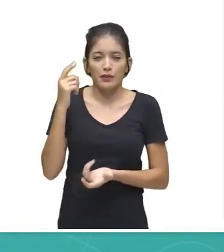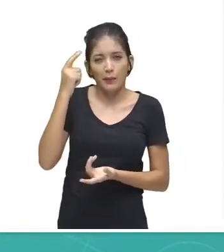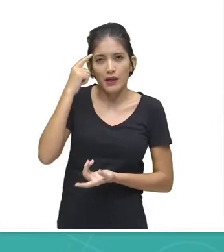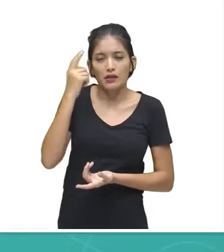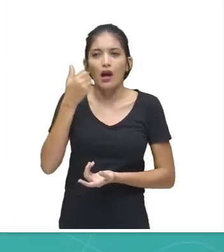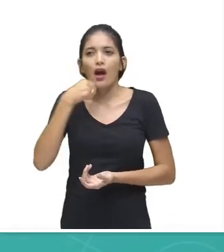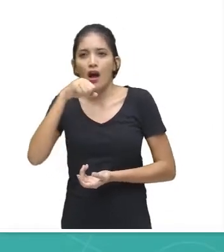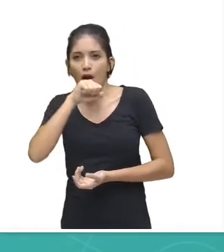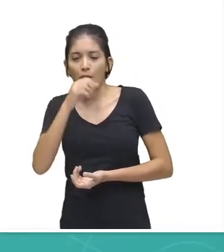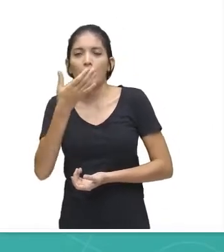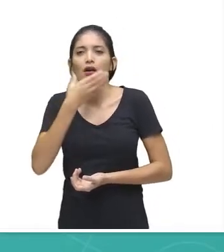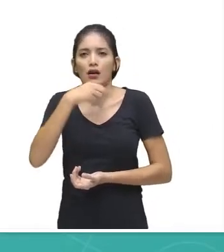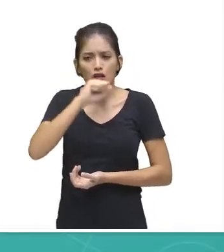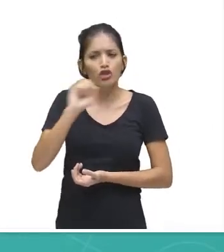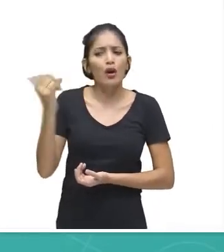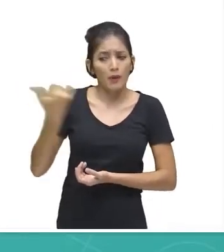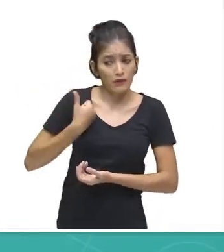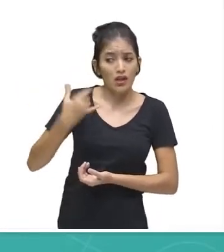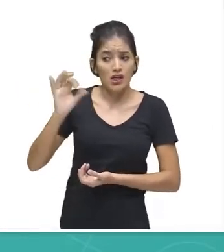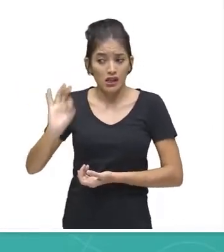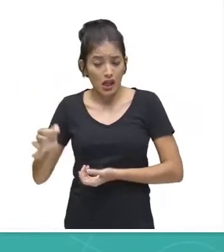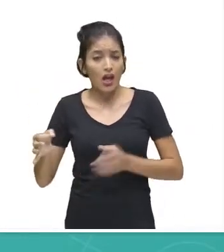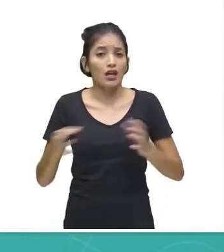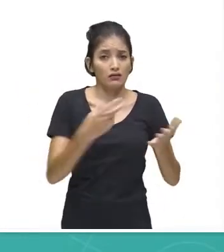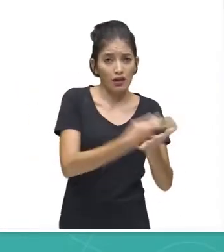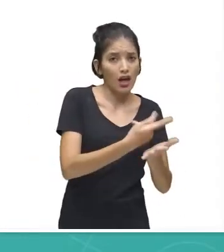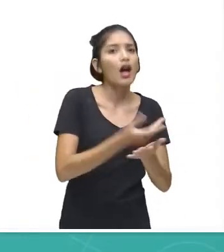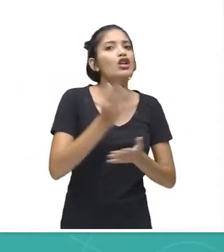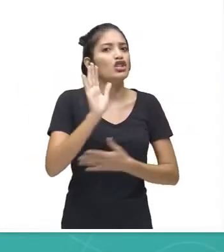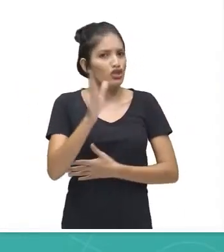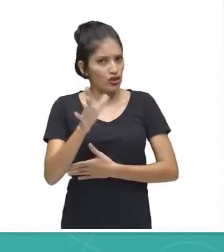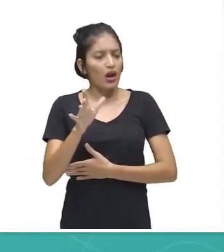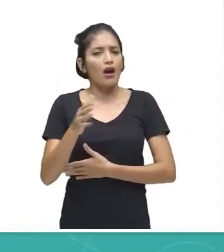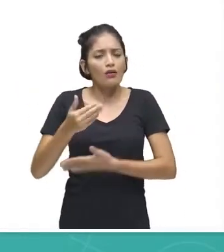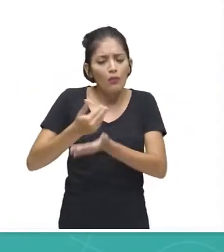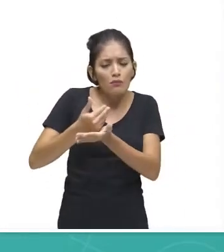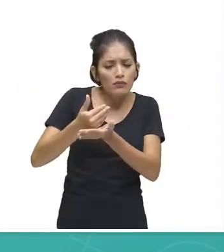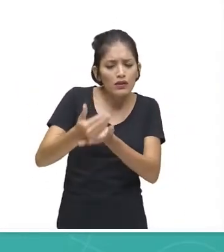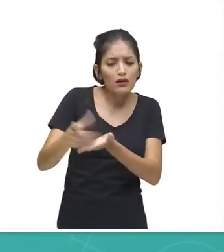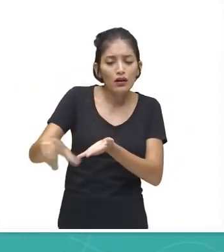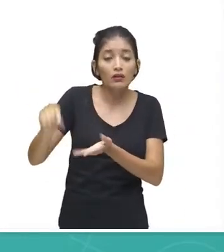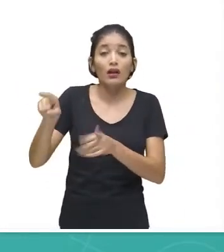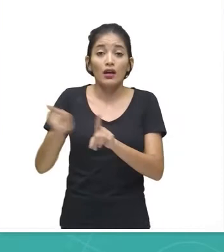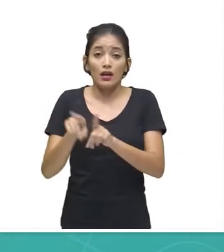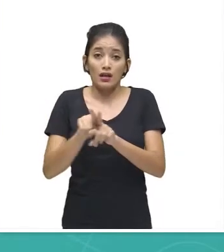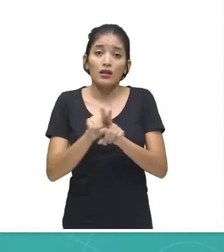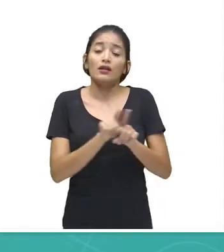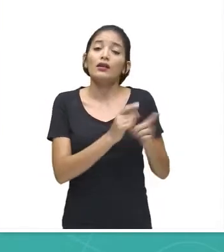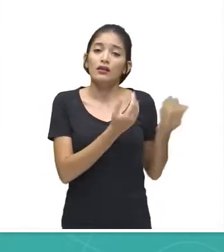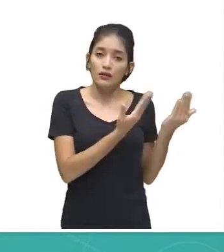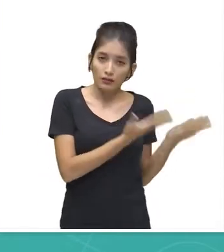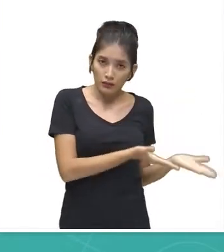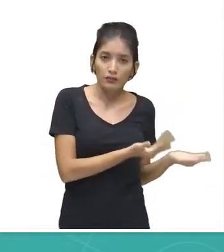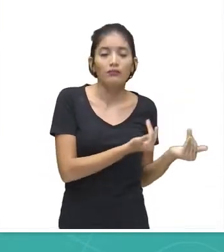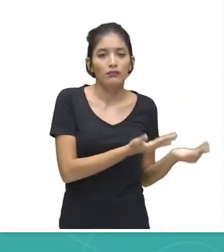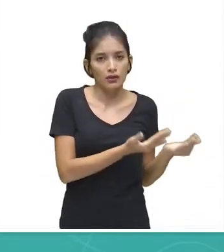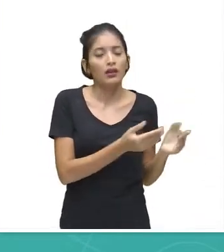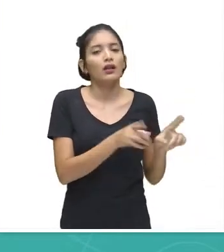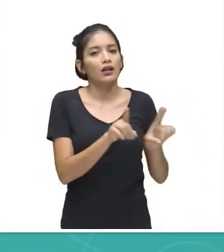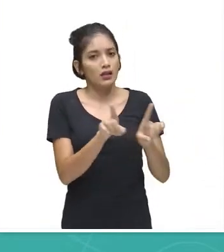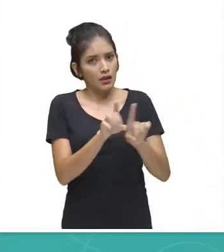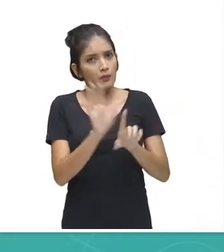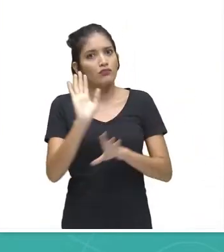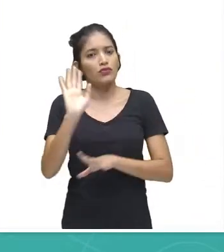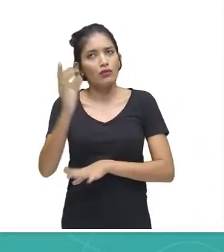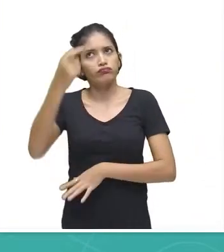certo, mamãe me disse que isso aqui é errado. E ela já vai fazendo escolhas. Na adolescência, o crivo das escolhas dela